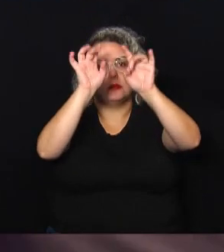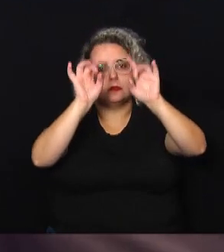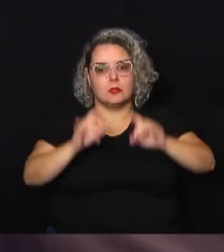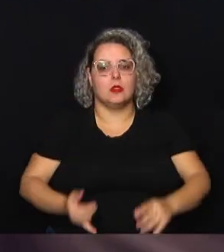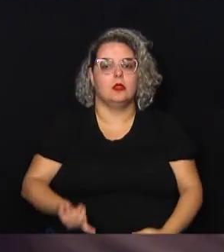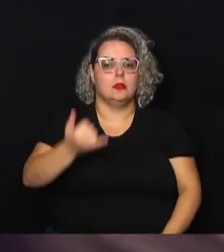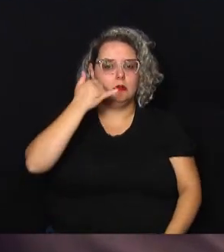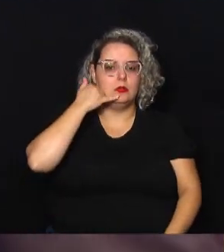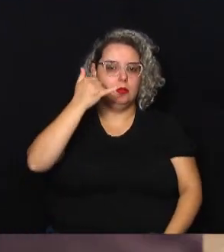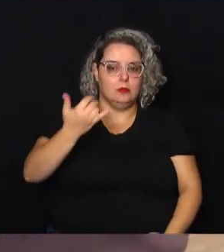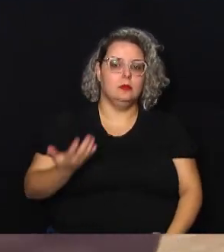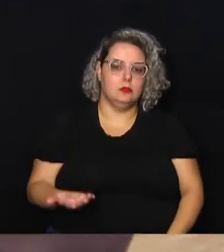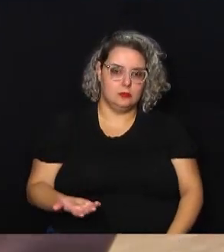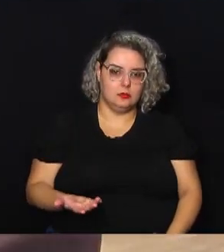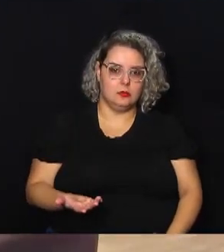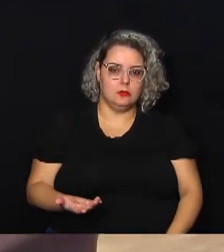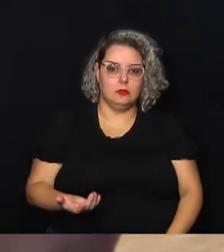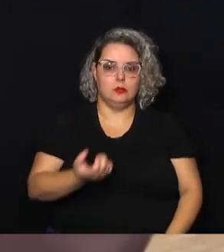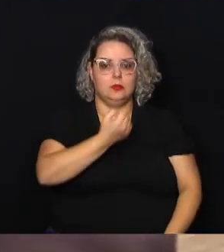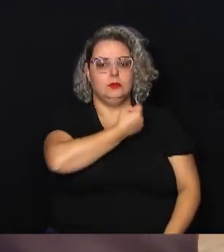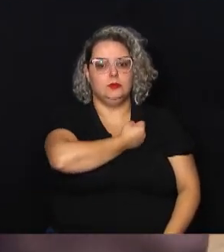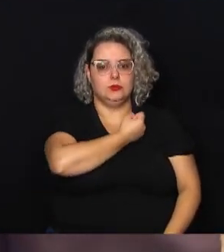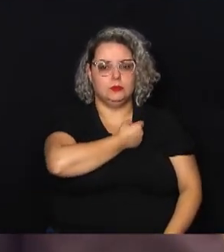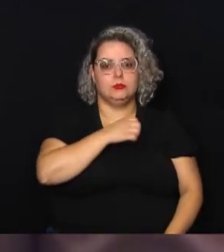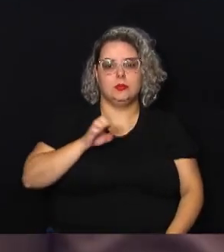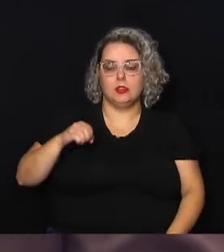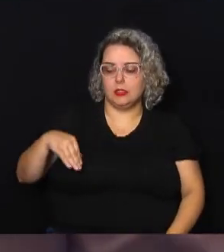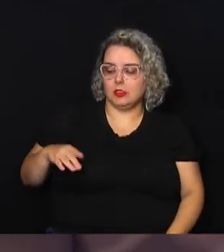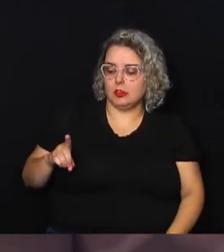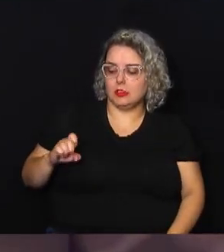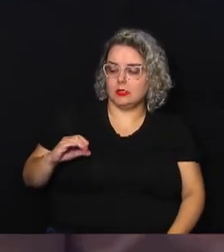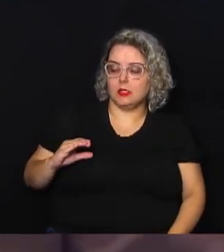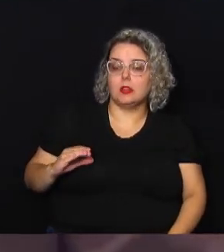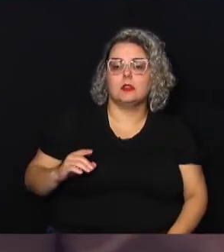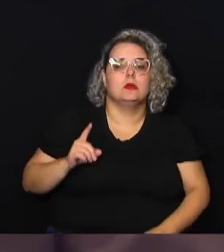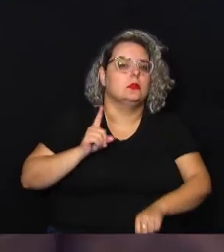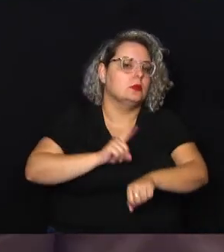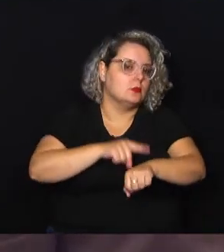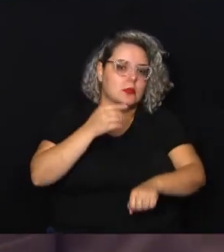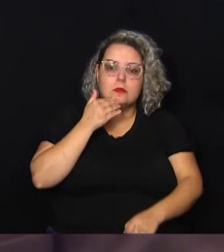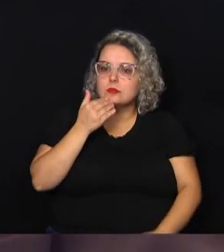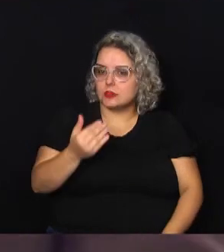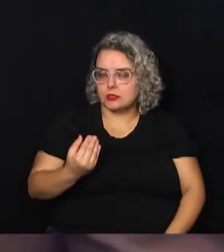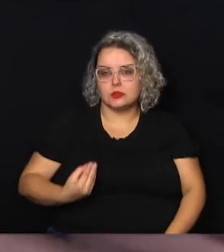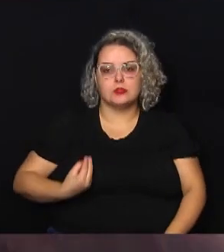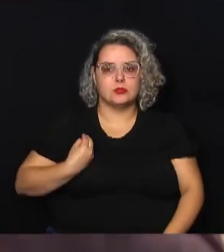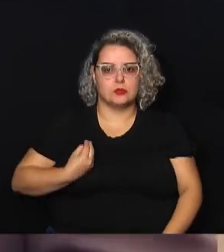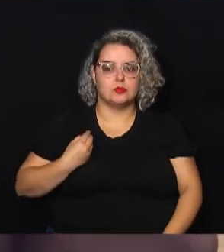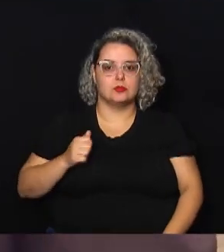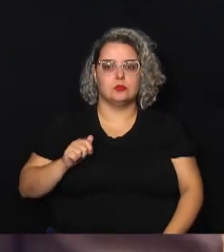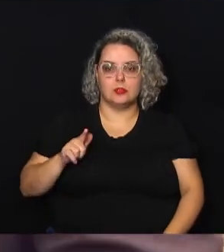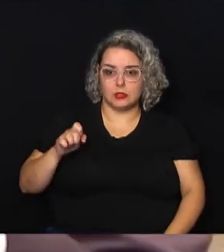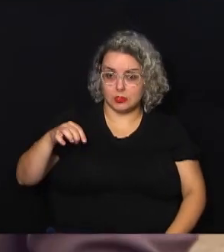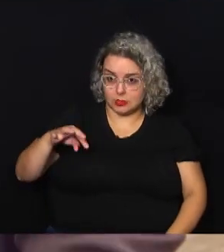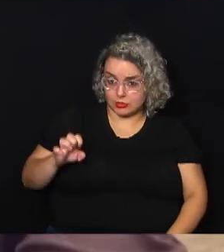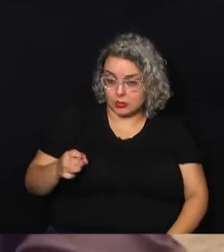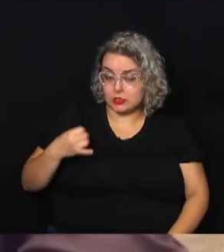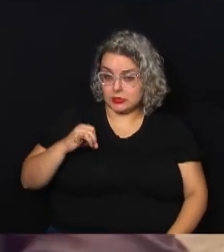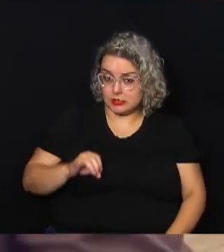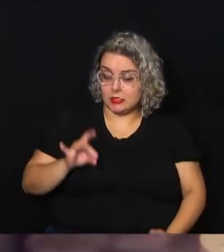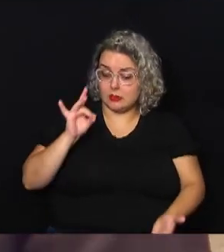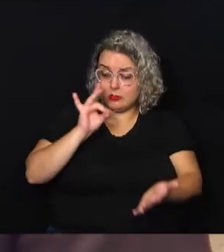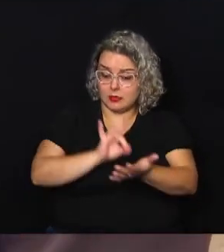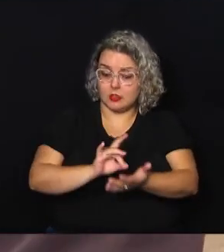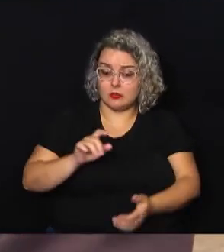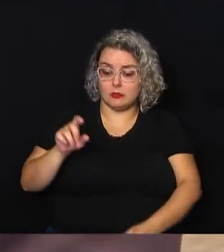no caso vai ser aí o telefone fixo da indec e na hora já solicita a presença de um agente ali para ver se realmente aquela